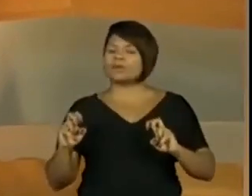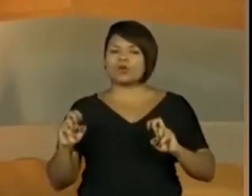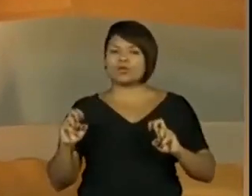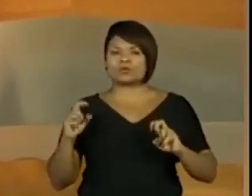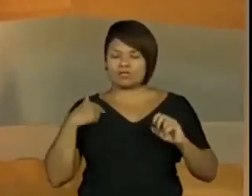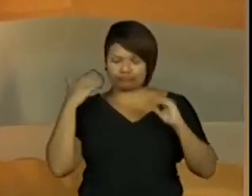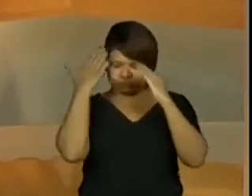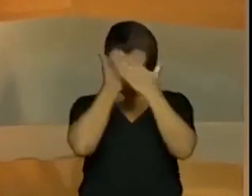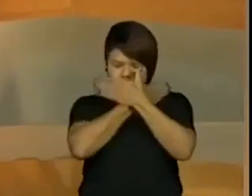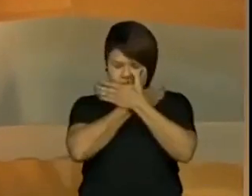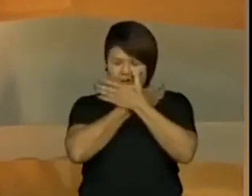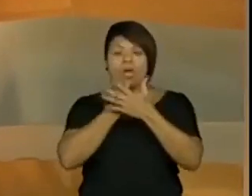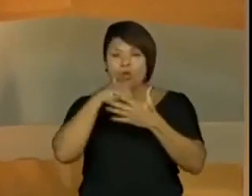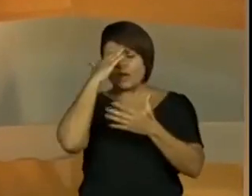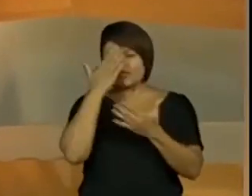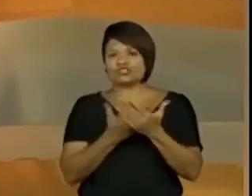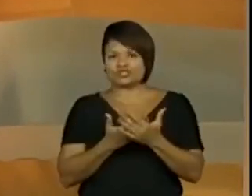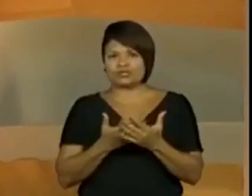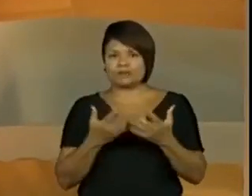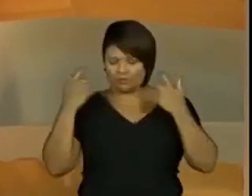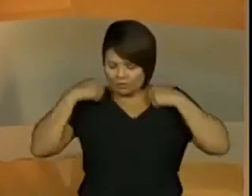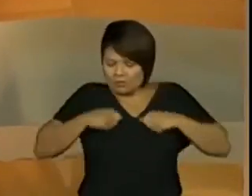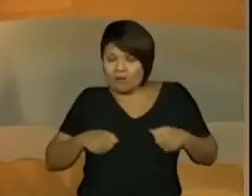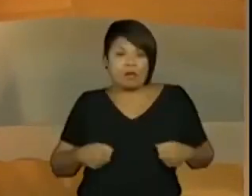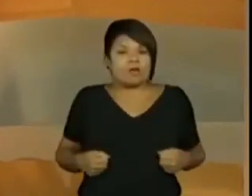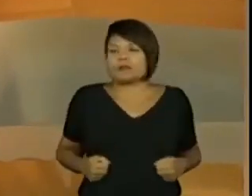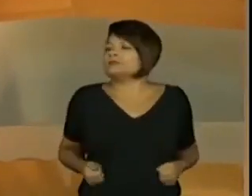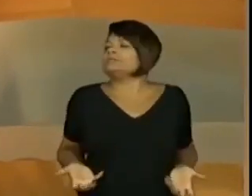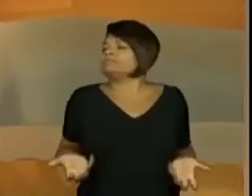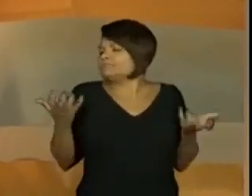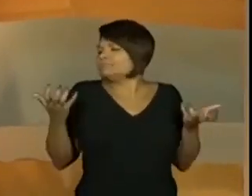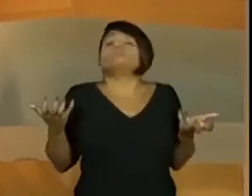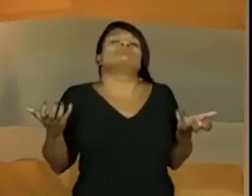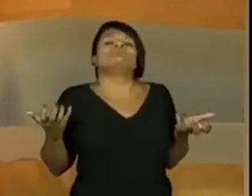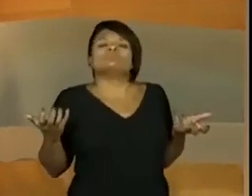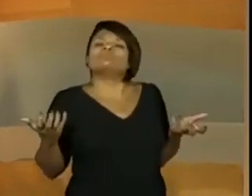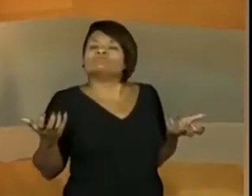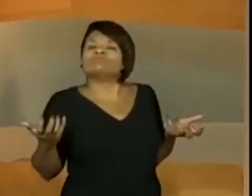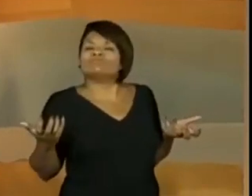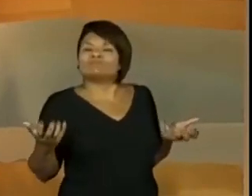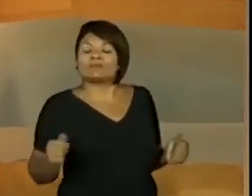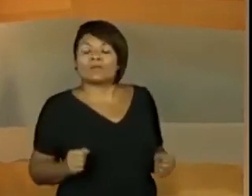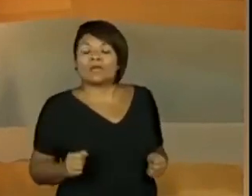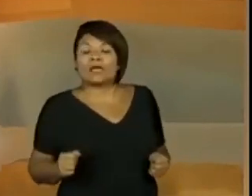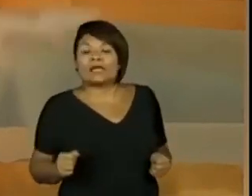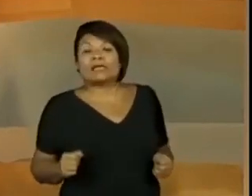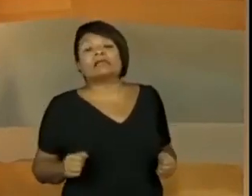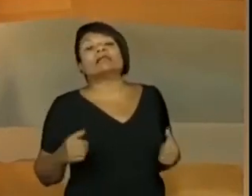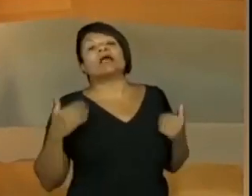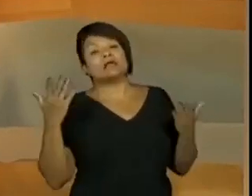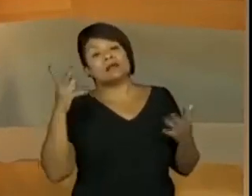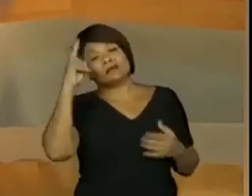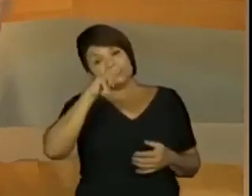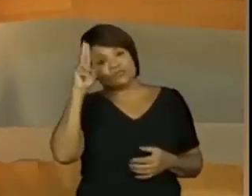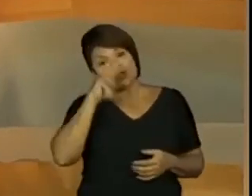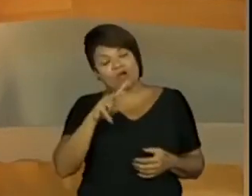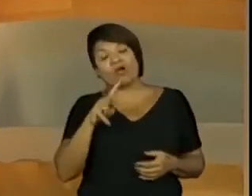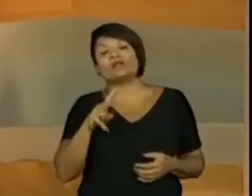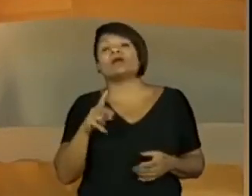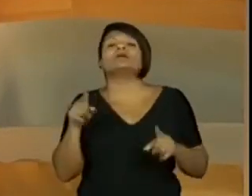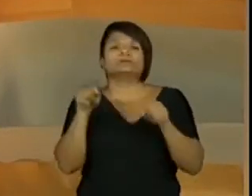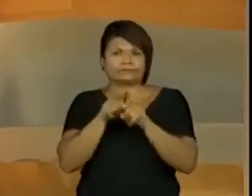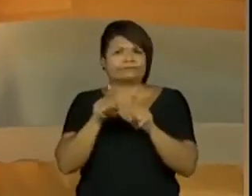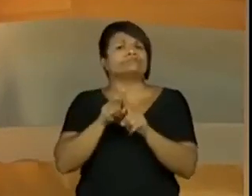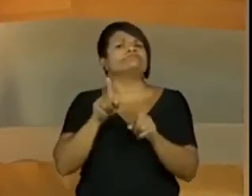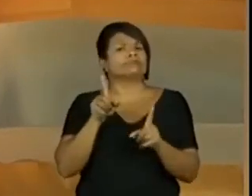ficou, acreditando que estava vestindo algo encantado, que era merecedor de algo tão imagético e encantado. Então a história, ela